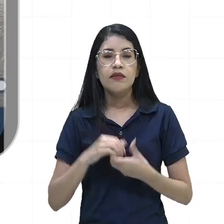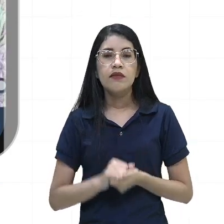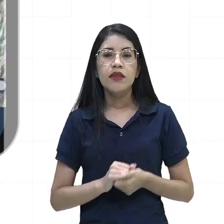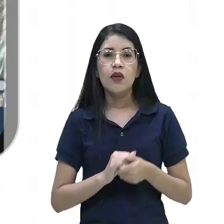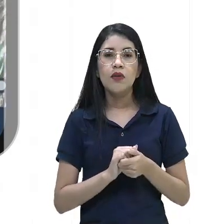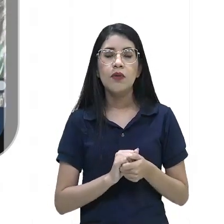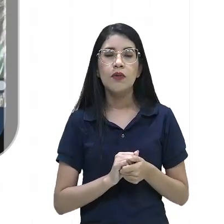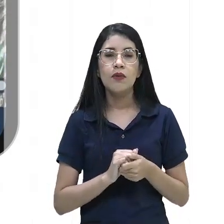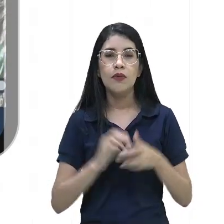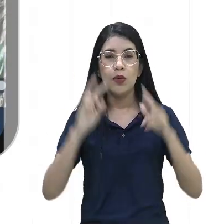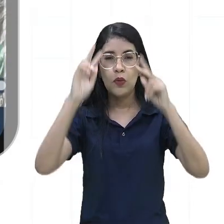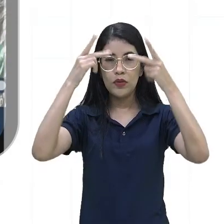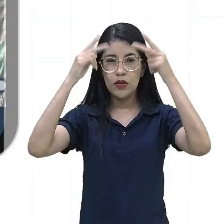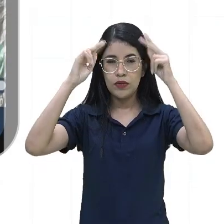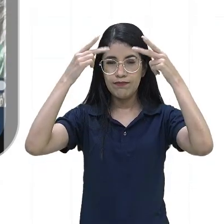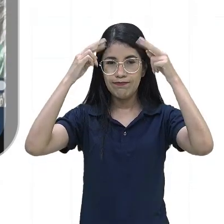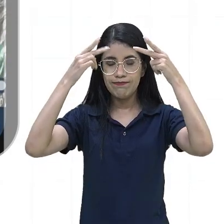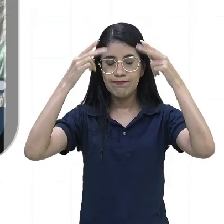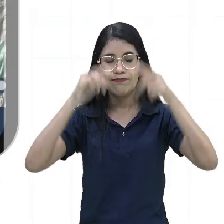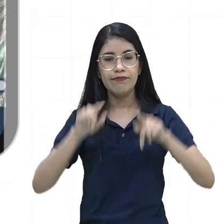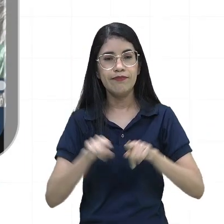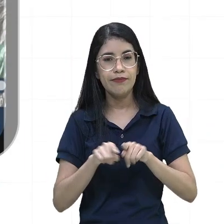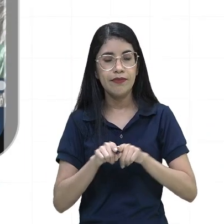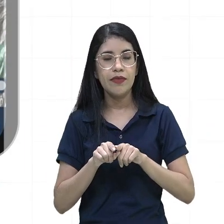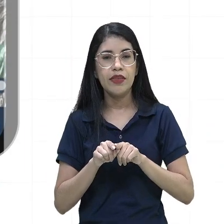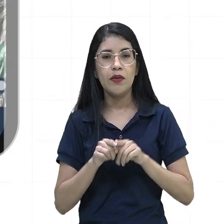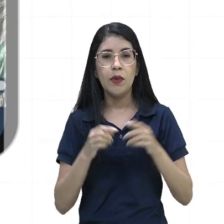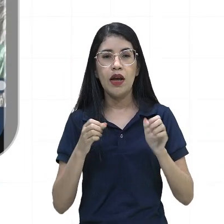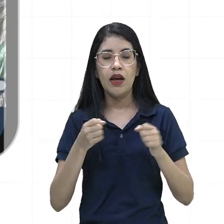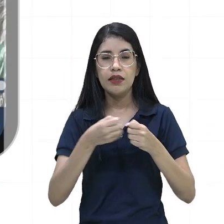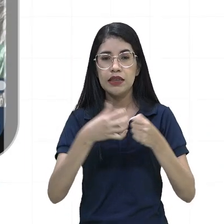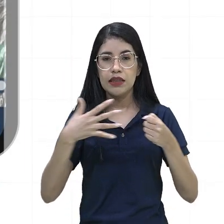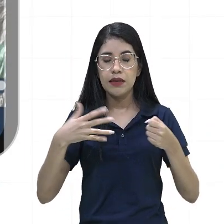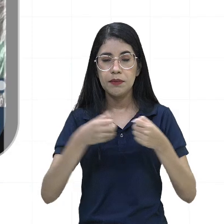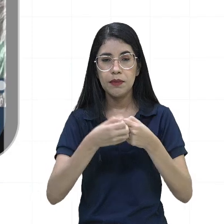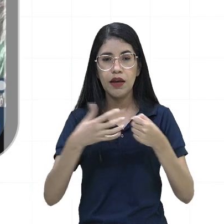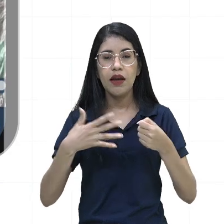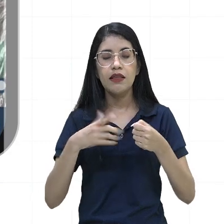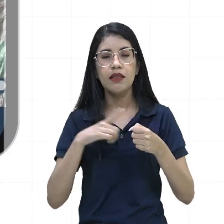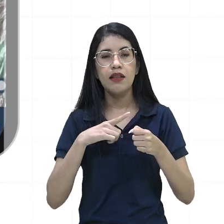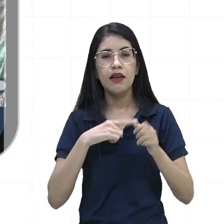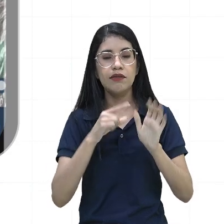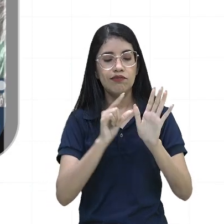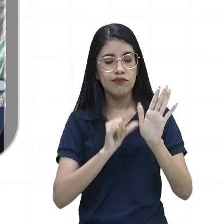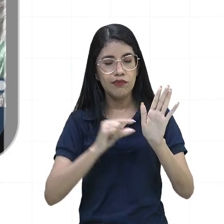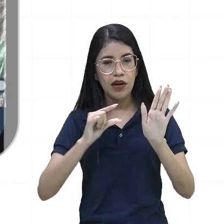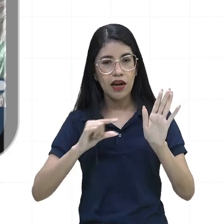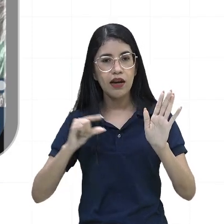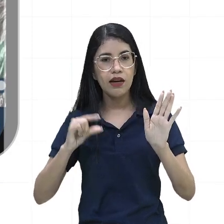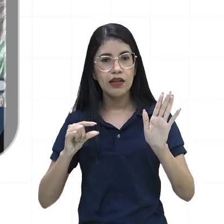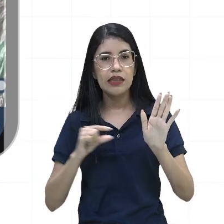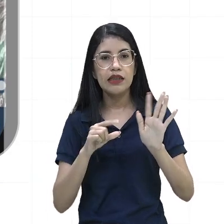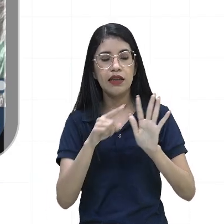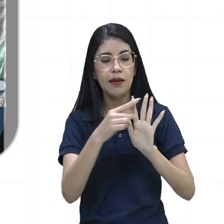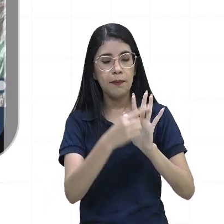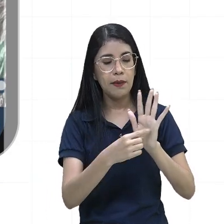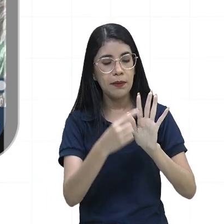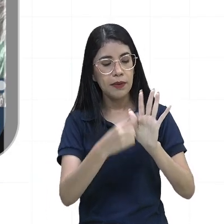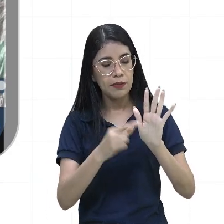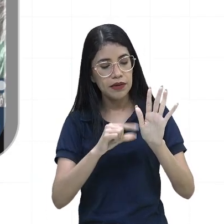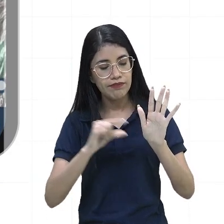os neurônios, tá? Olha só, essas sinapses estão ocorrendo nas extremidades dessas